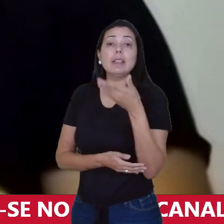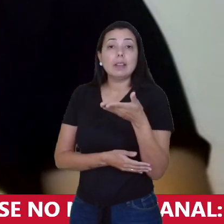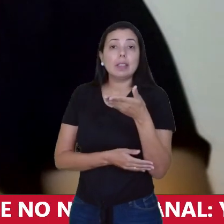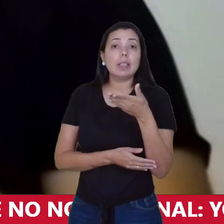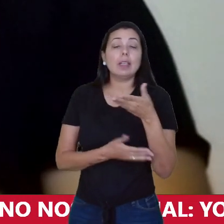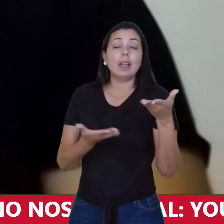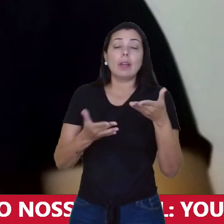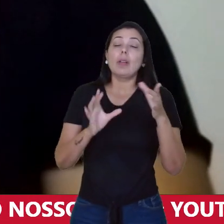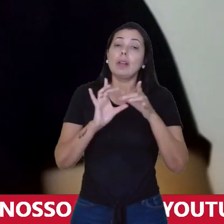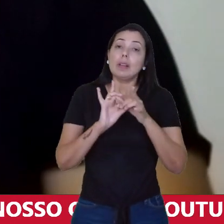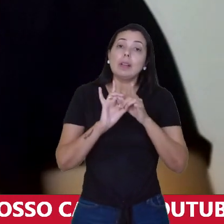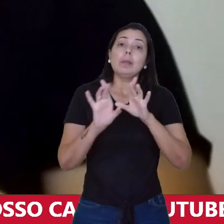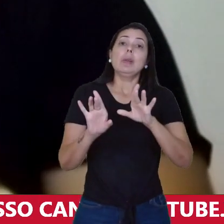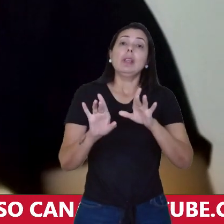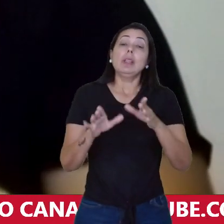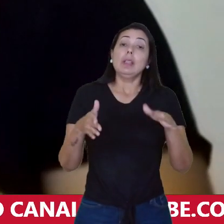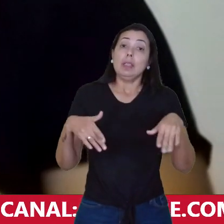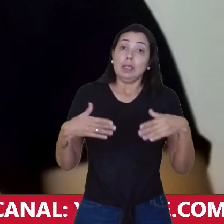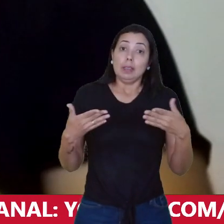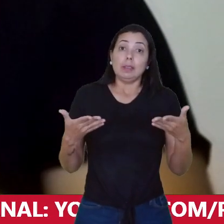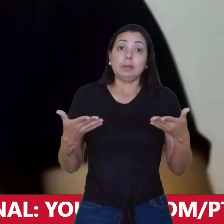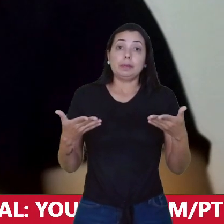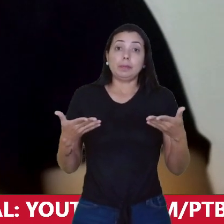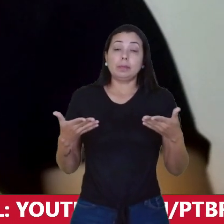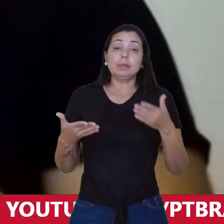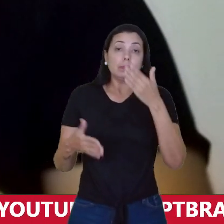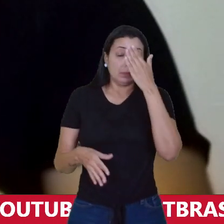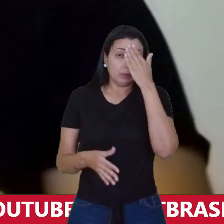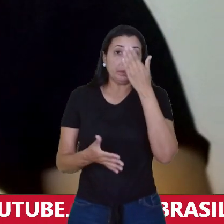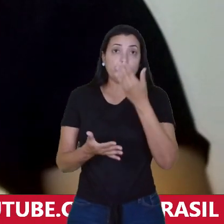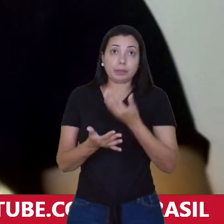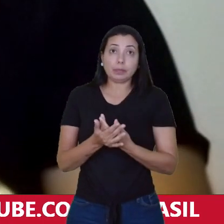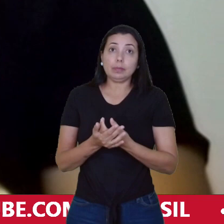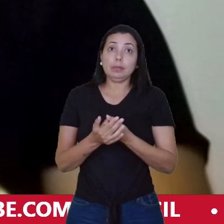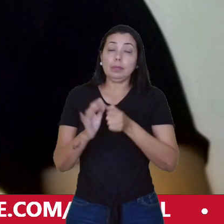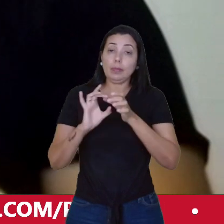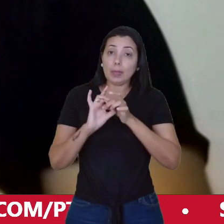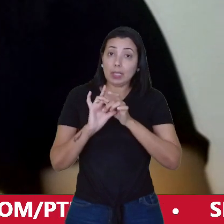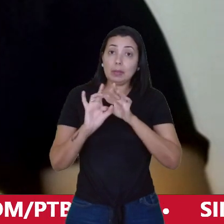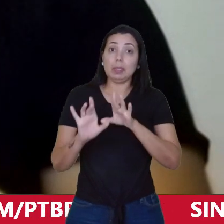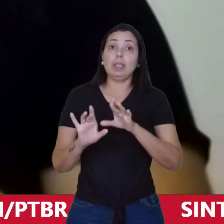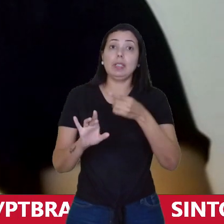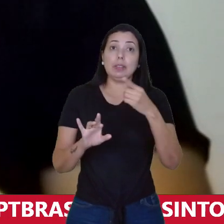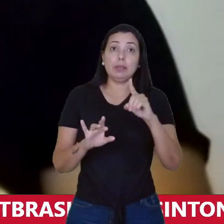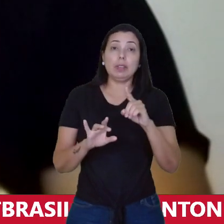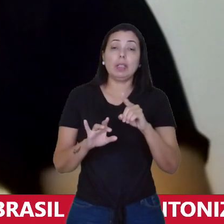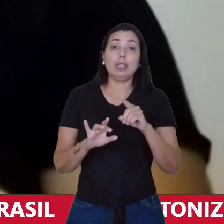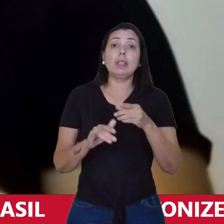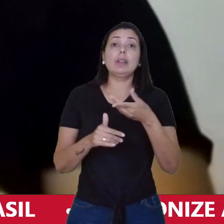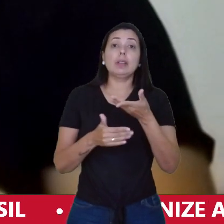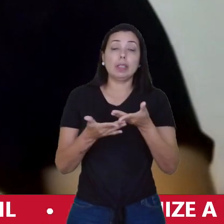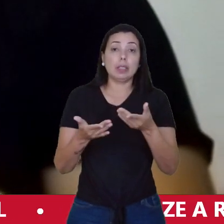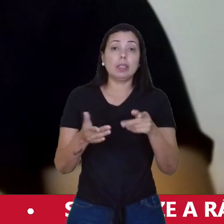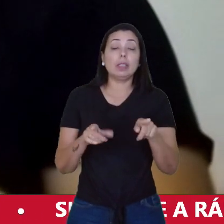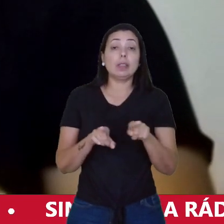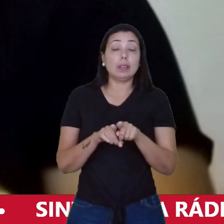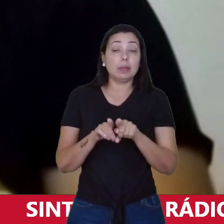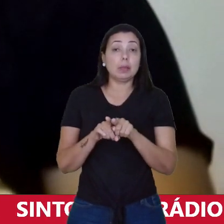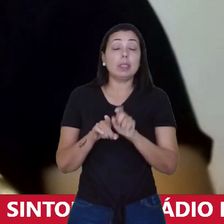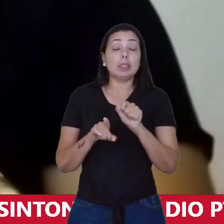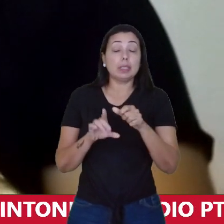parteira da liberdade. Então, nós acreditamos que a liberdade ela vai ecoar do cárcere,